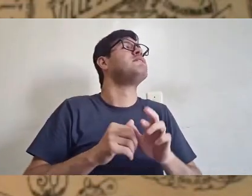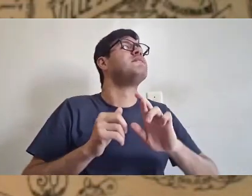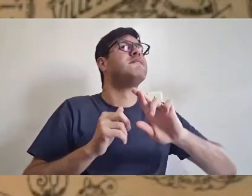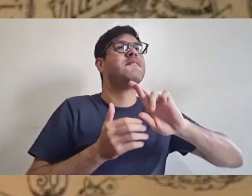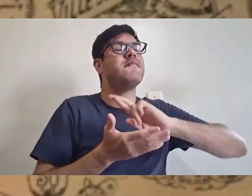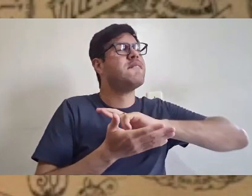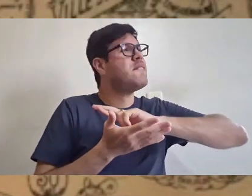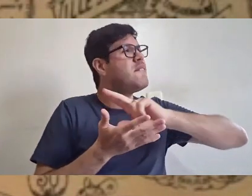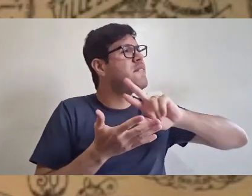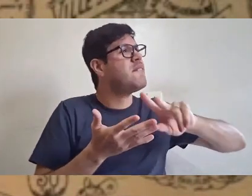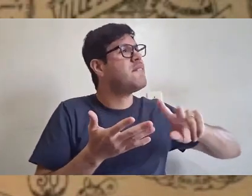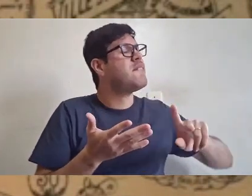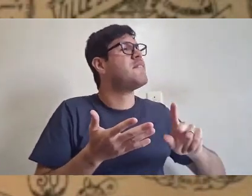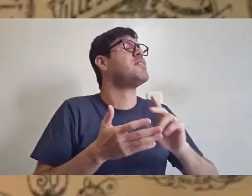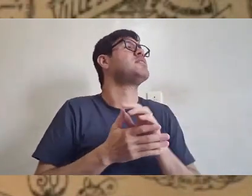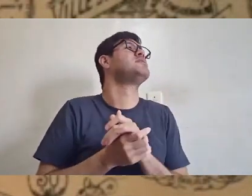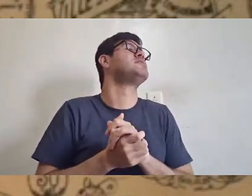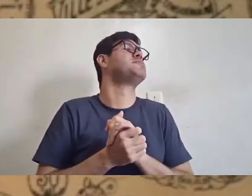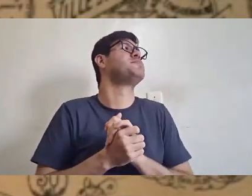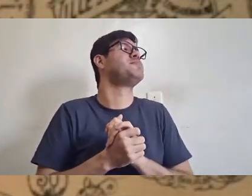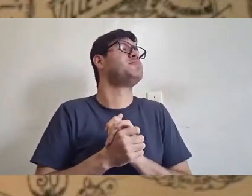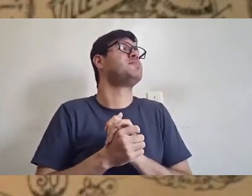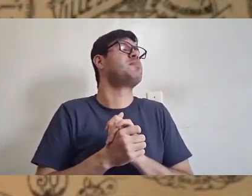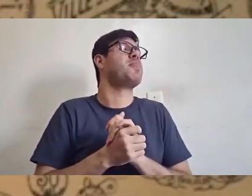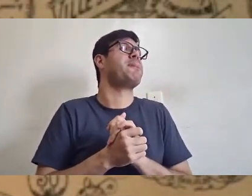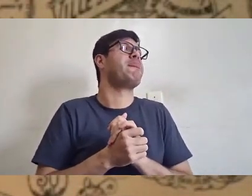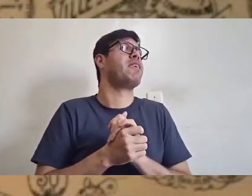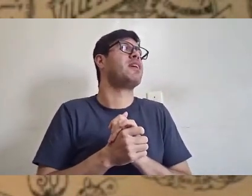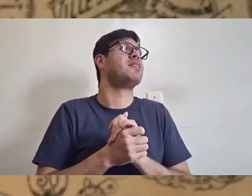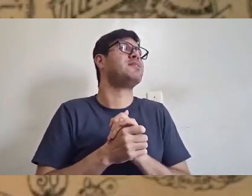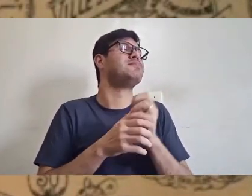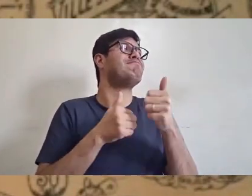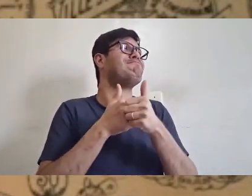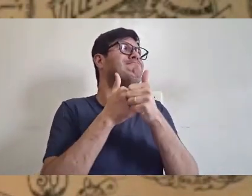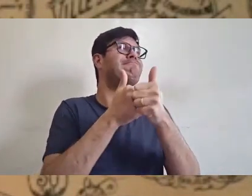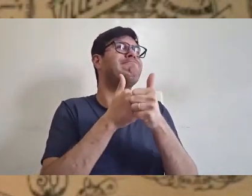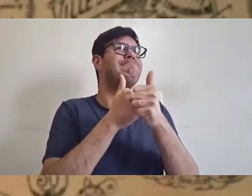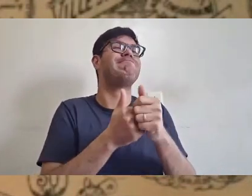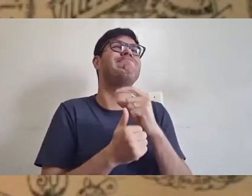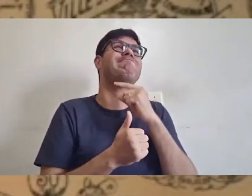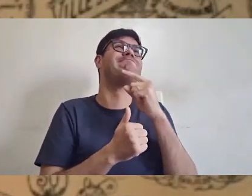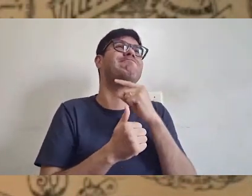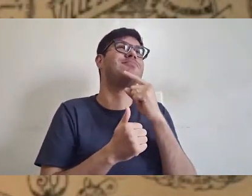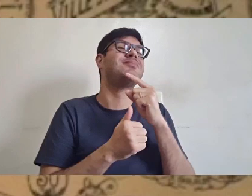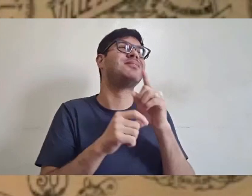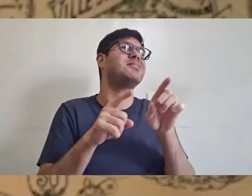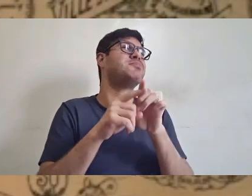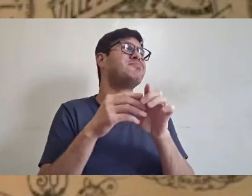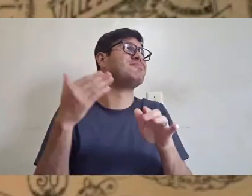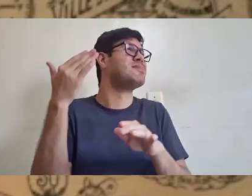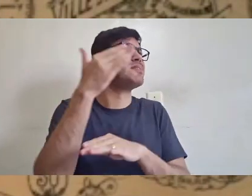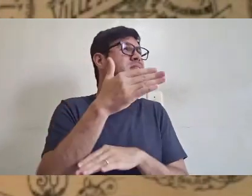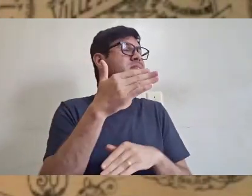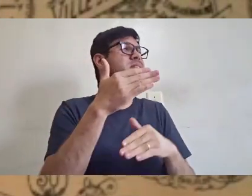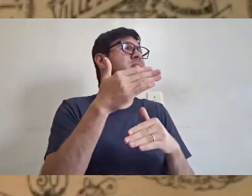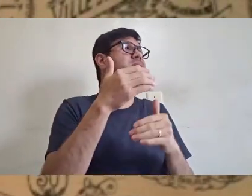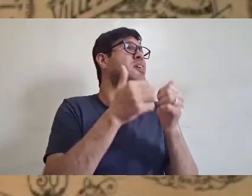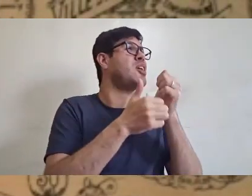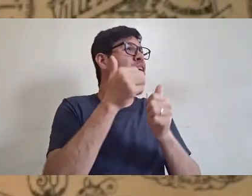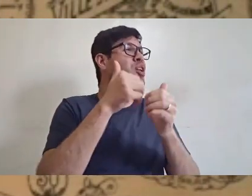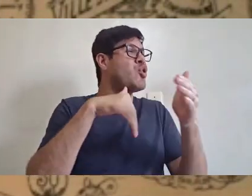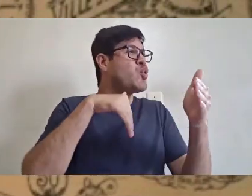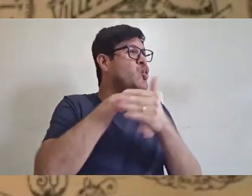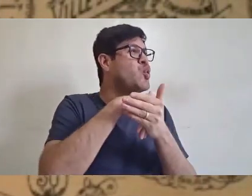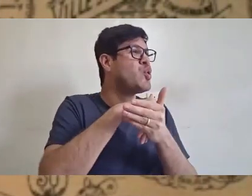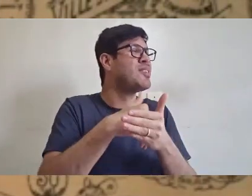União, hoje, pelas informações, eu não tenho acompanhado, não tenho comparecido aos jogos, mas